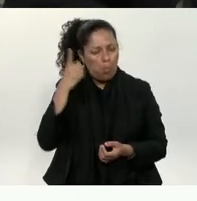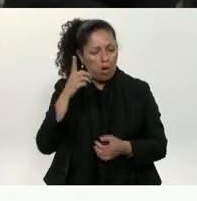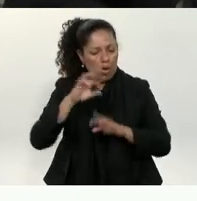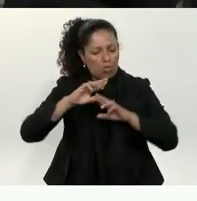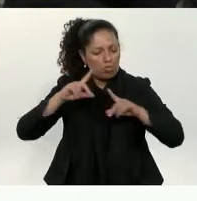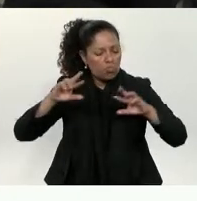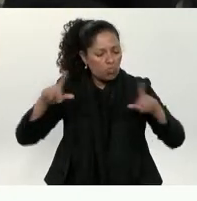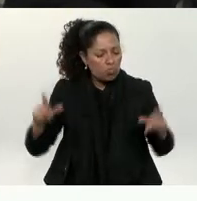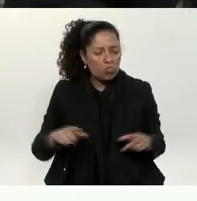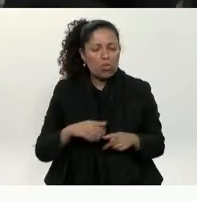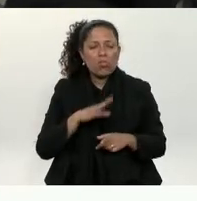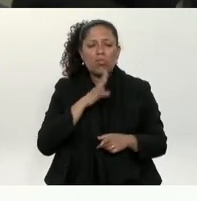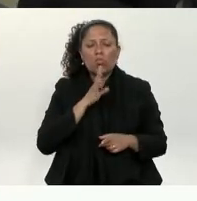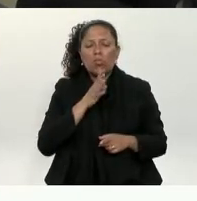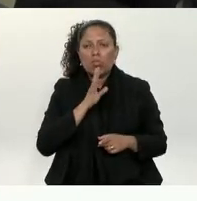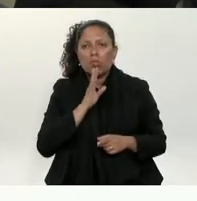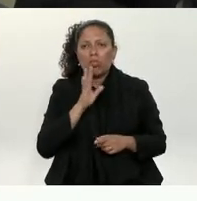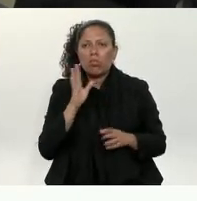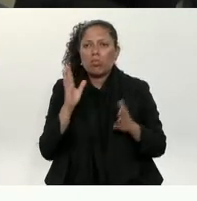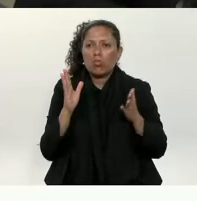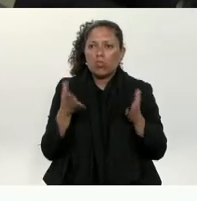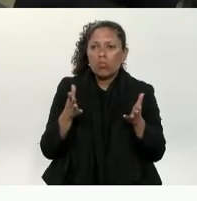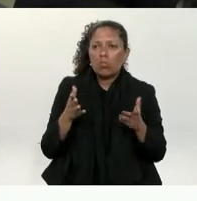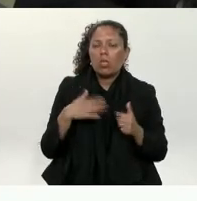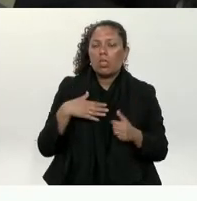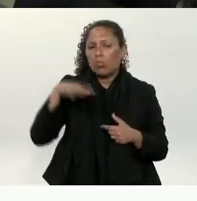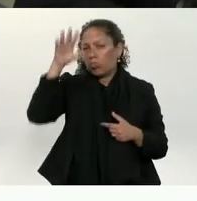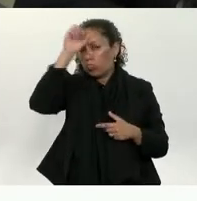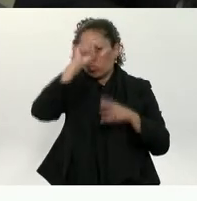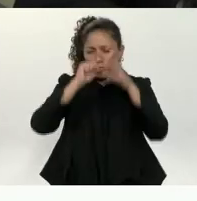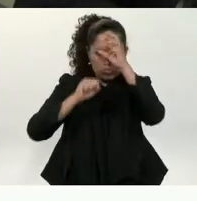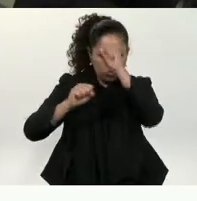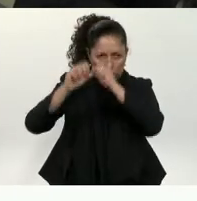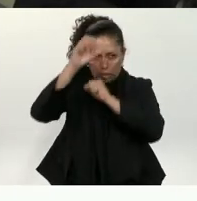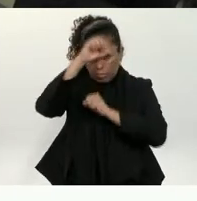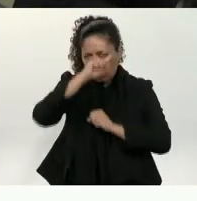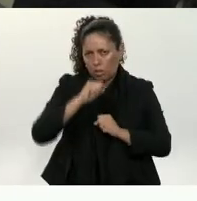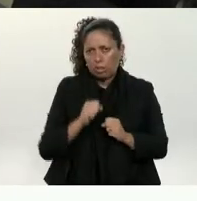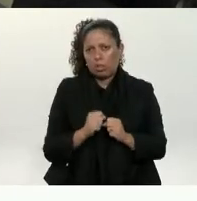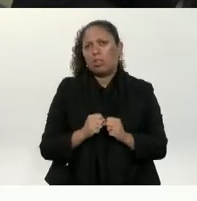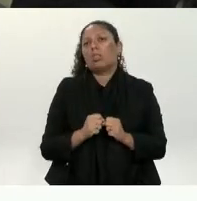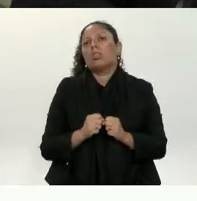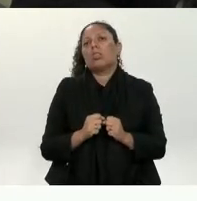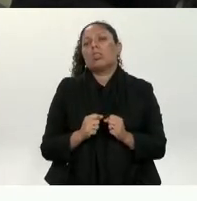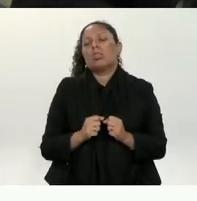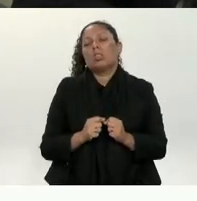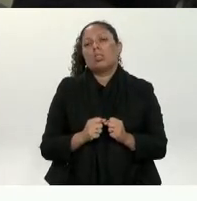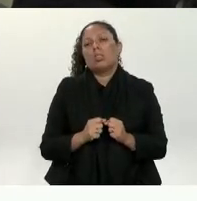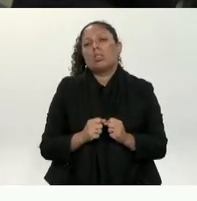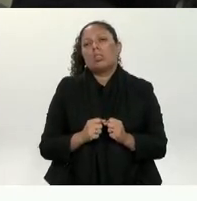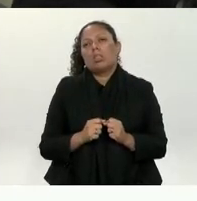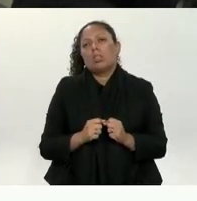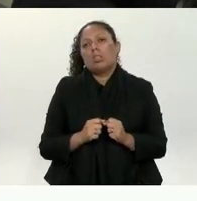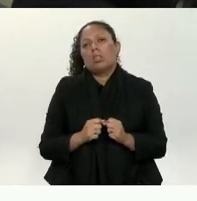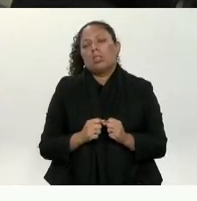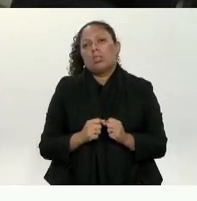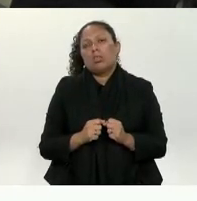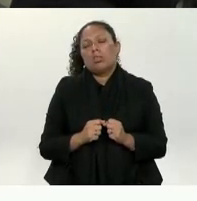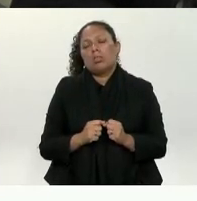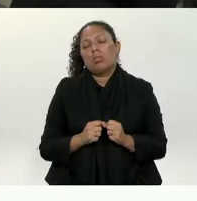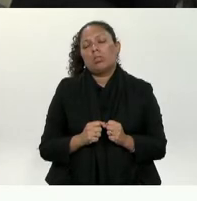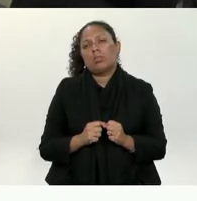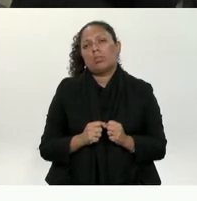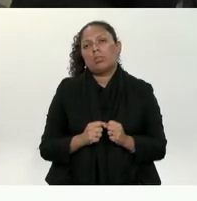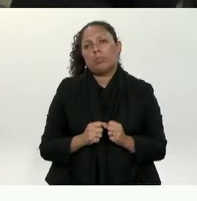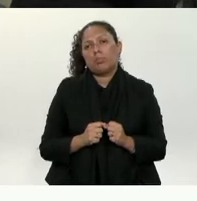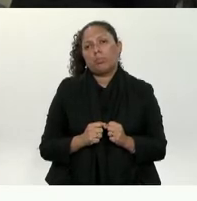como eu, que tinham um interesse, já vinham buscando esse tema há algum tempo, mesmo antes do mandato, estão